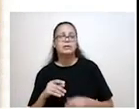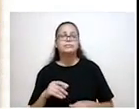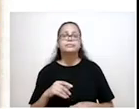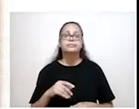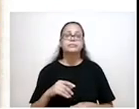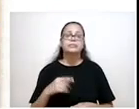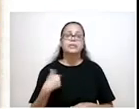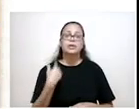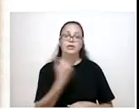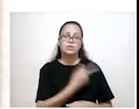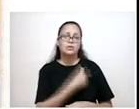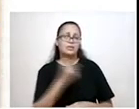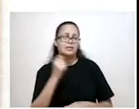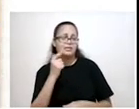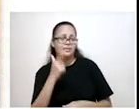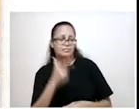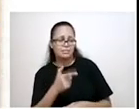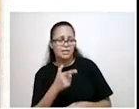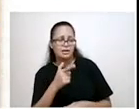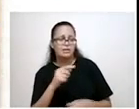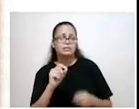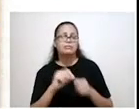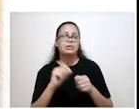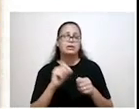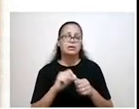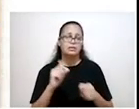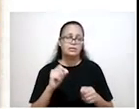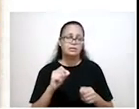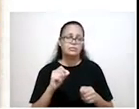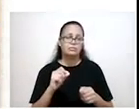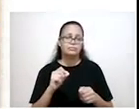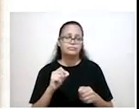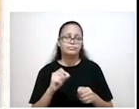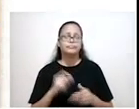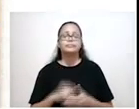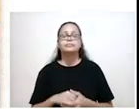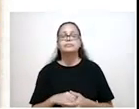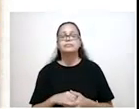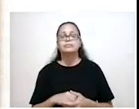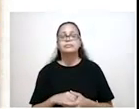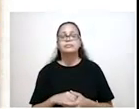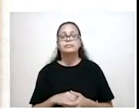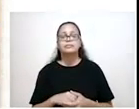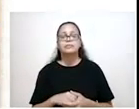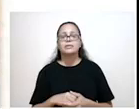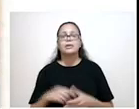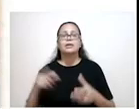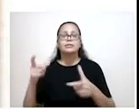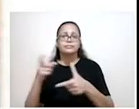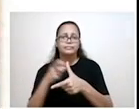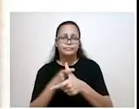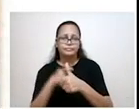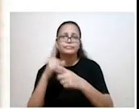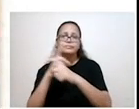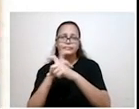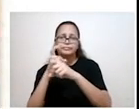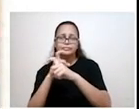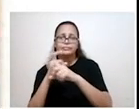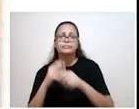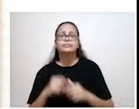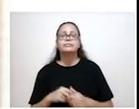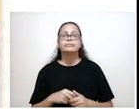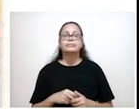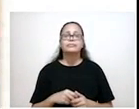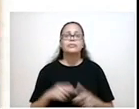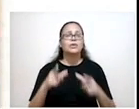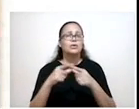o farão. Além do combate às tropas nazifascistas, a vingança contra o Japão esteve presente na